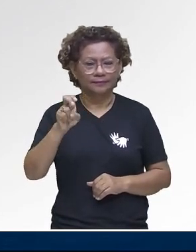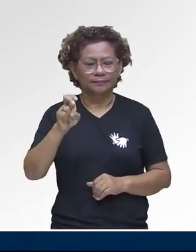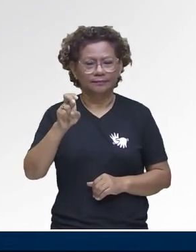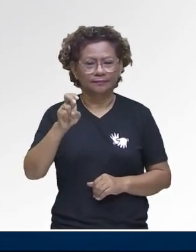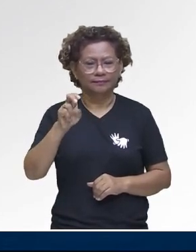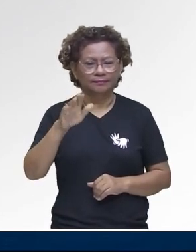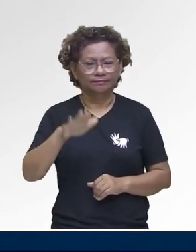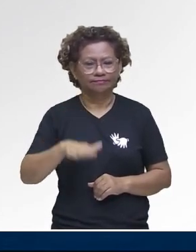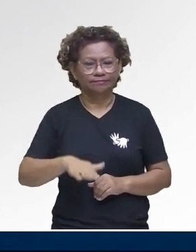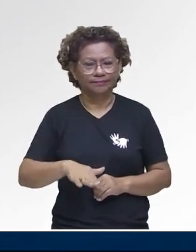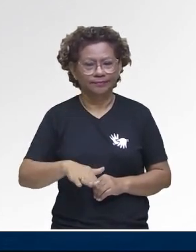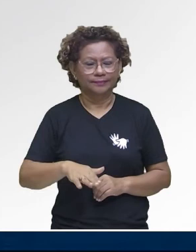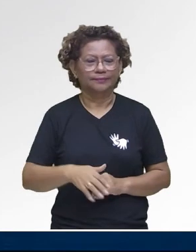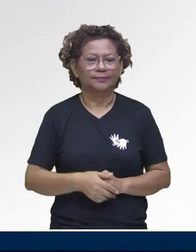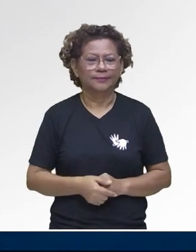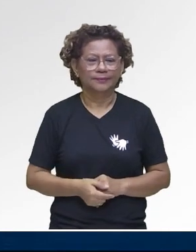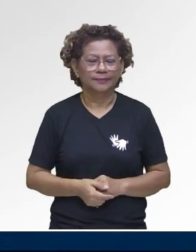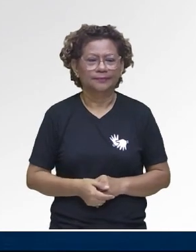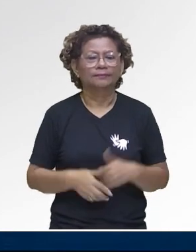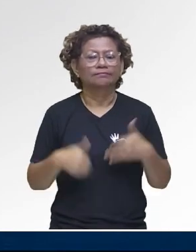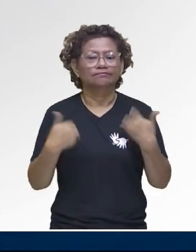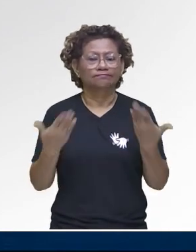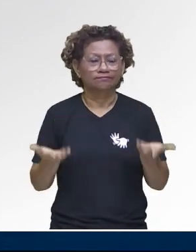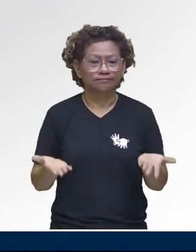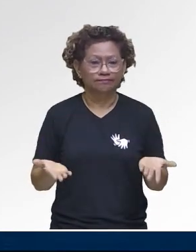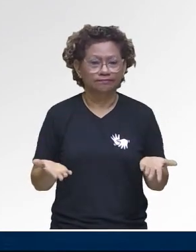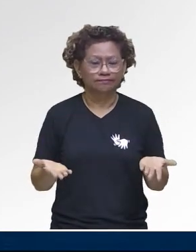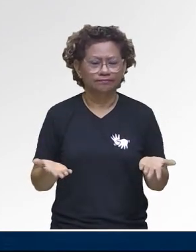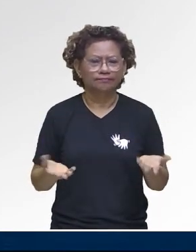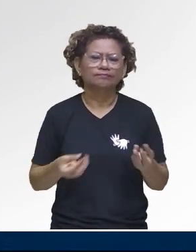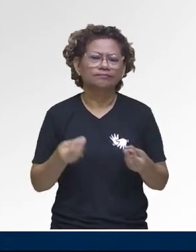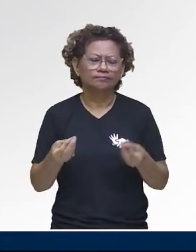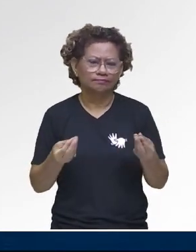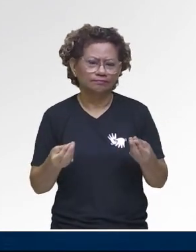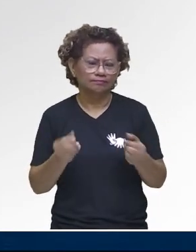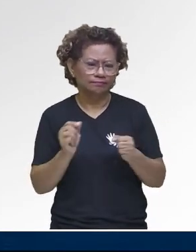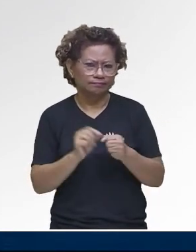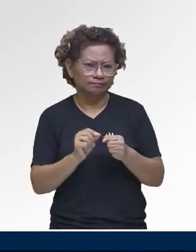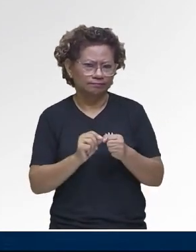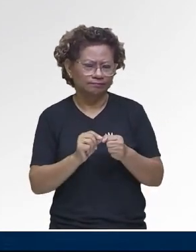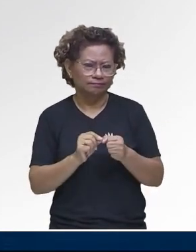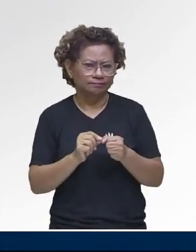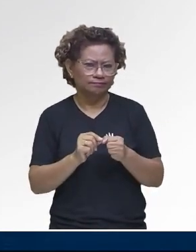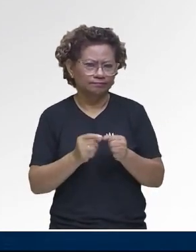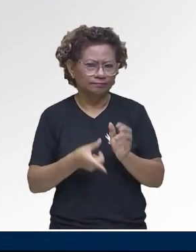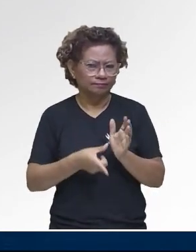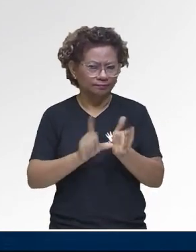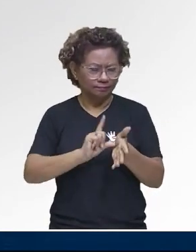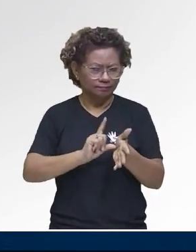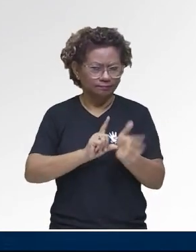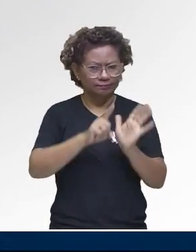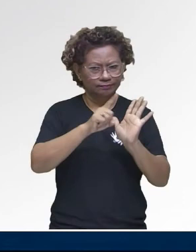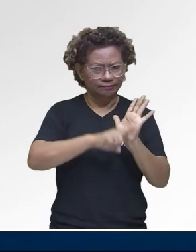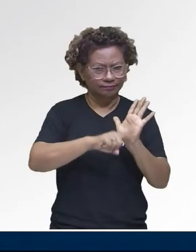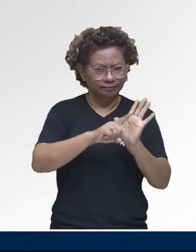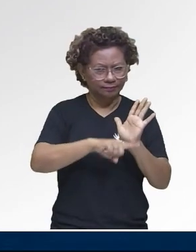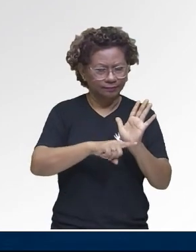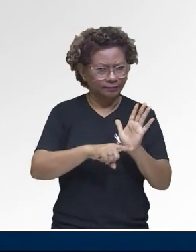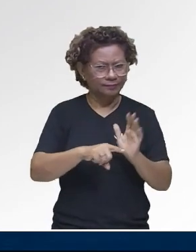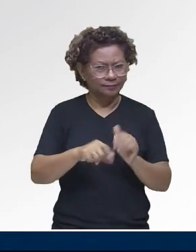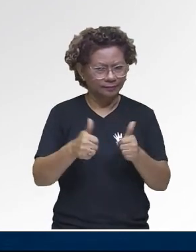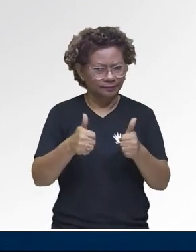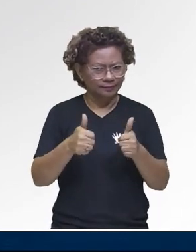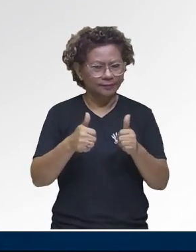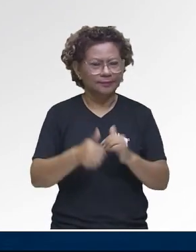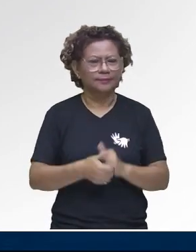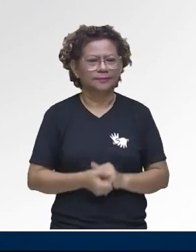menos que a Camila. Então, se ela tem a menos, o que nós vamos fazer? A subtração, né? Então, 4